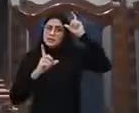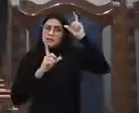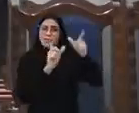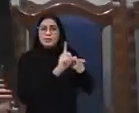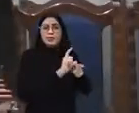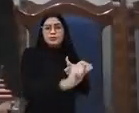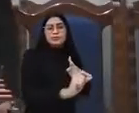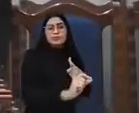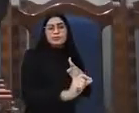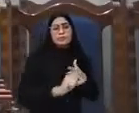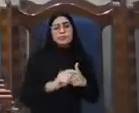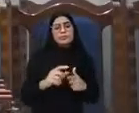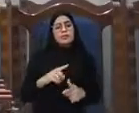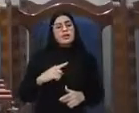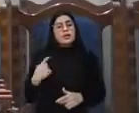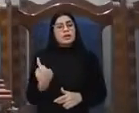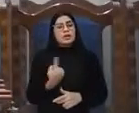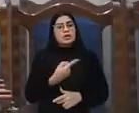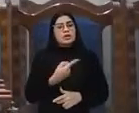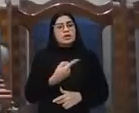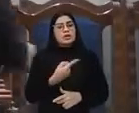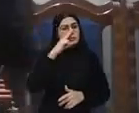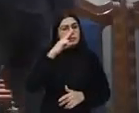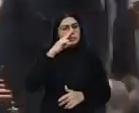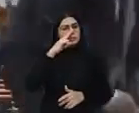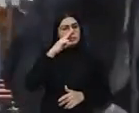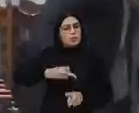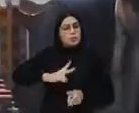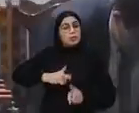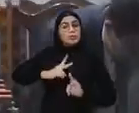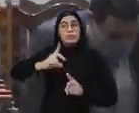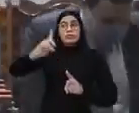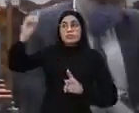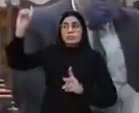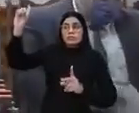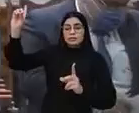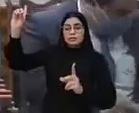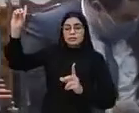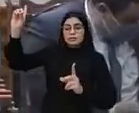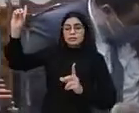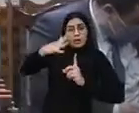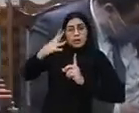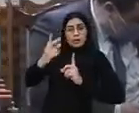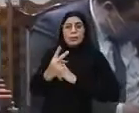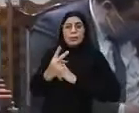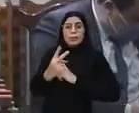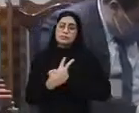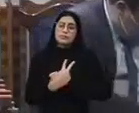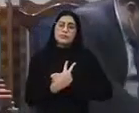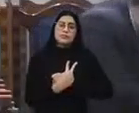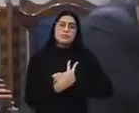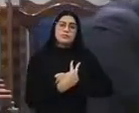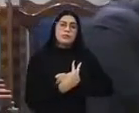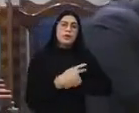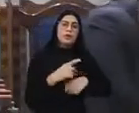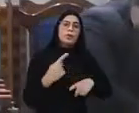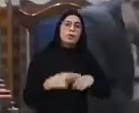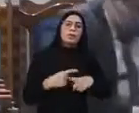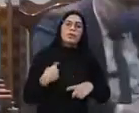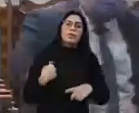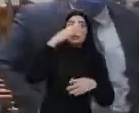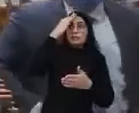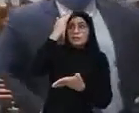E a igreja, o povo de Deus permanece guardado, é protegido debaixo do sangue de Jesus, porque nós cremos num